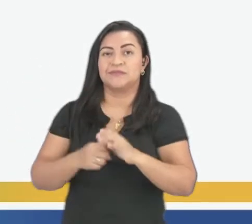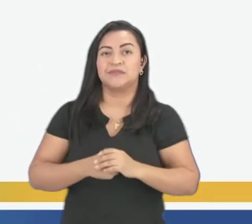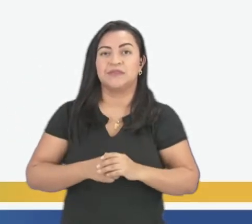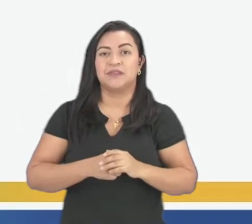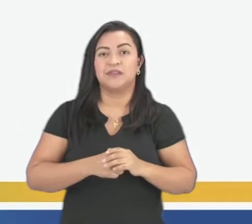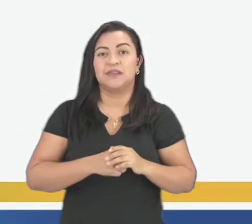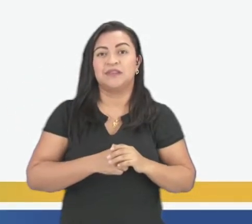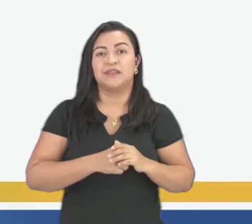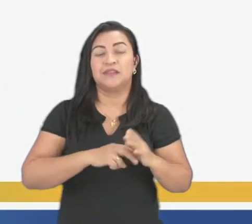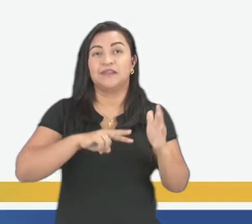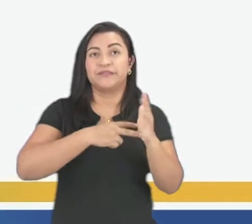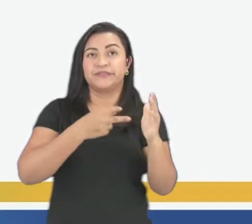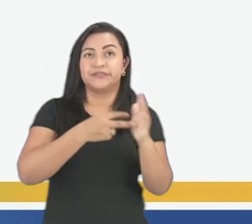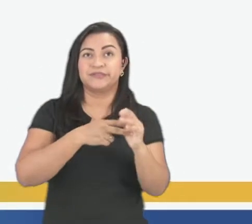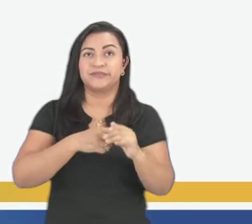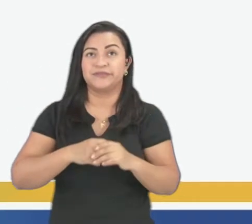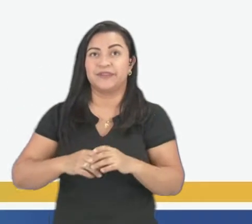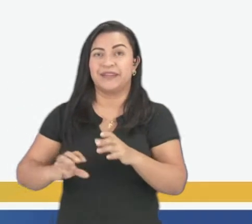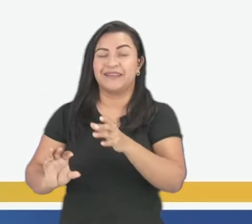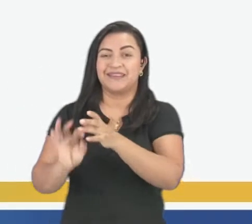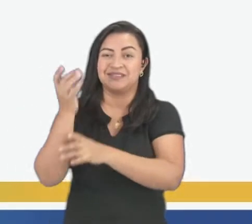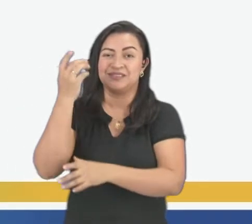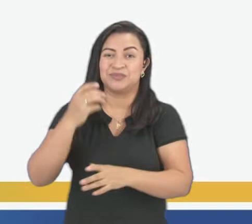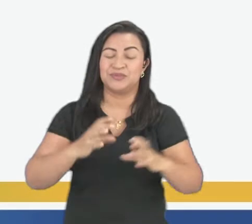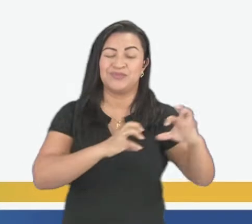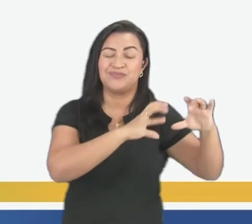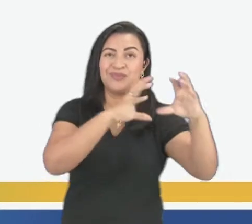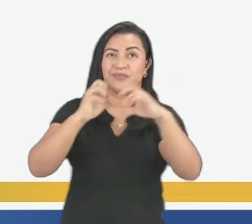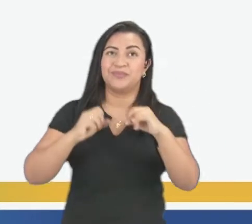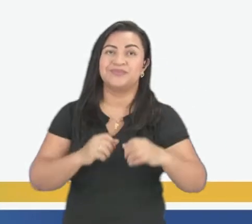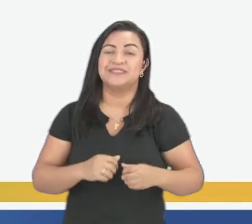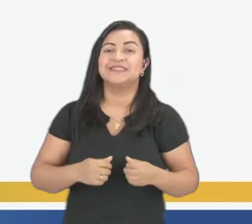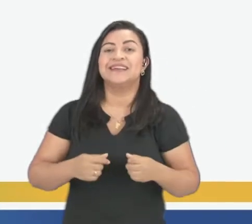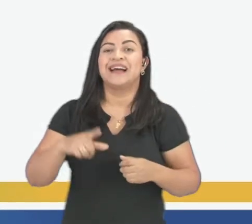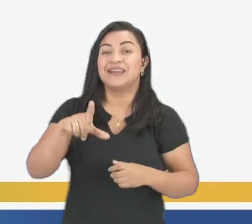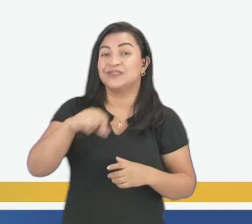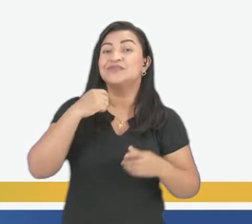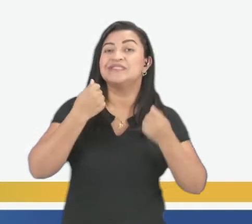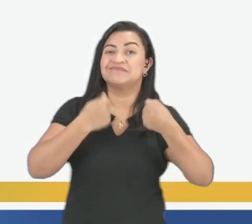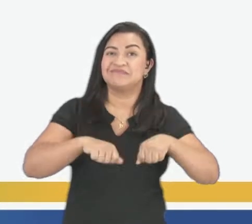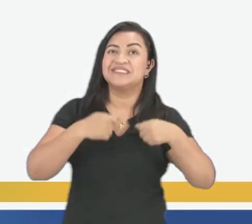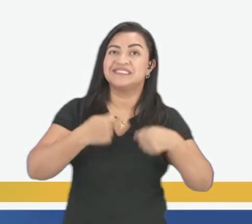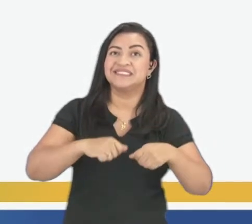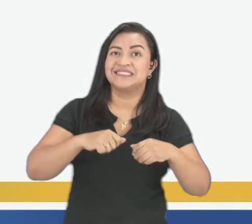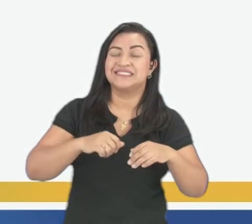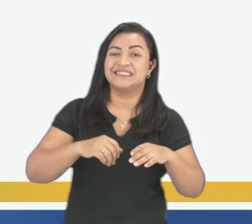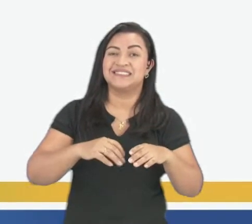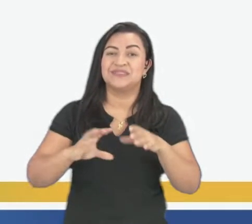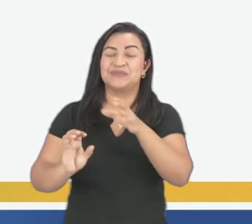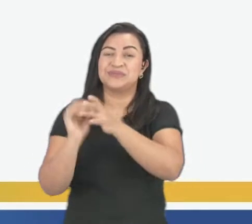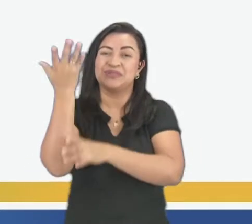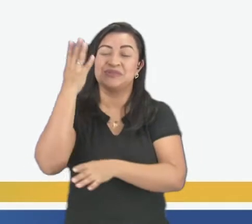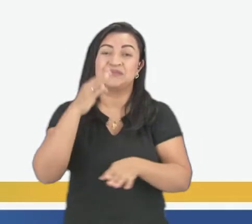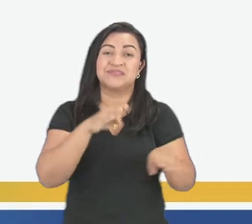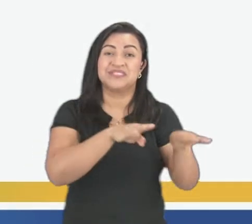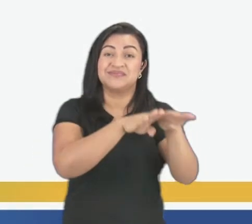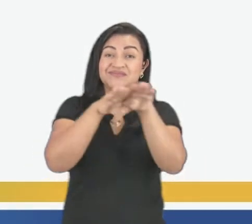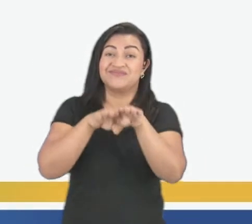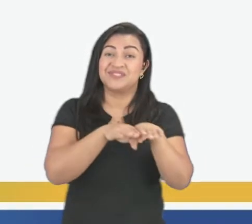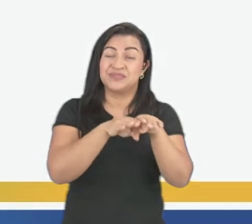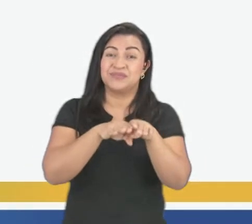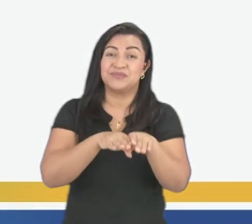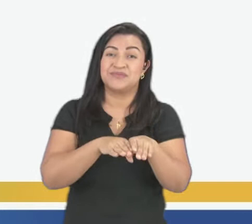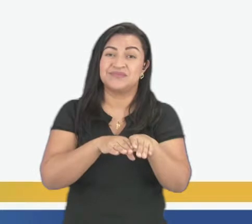de situações de conflito, né? Necessidade de escolha entre situações incompatíveis e antagônicas